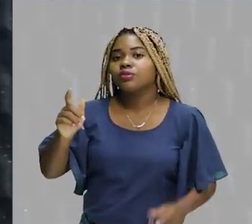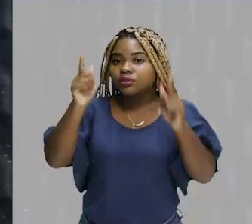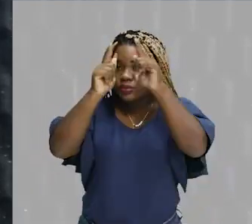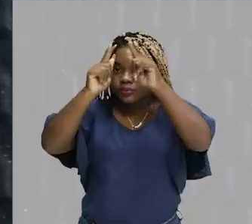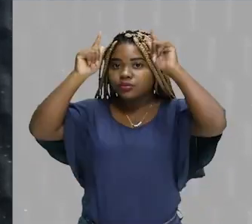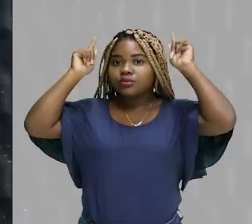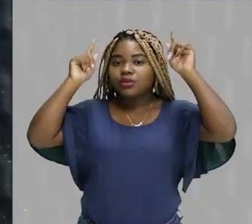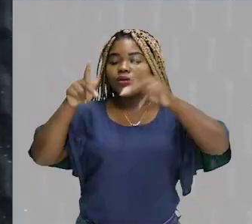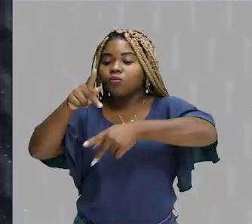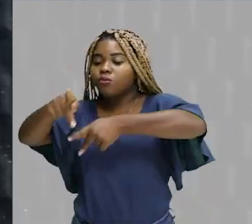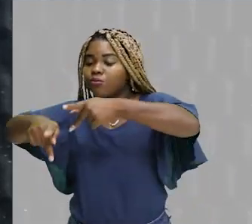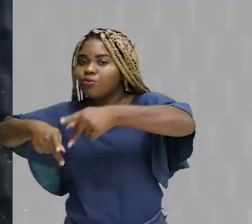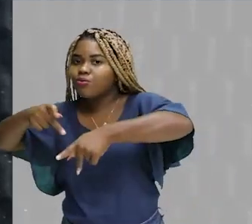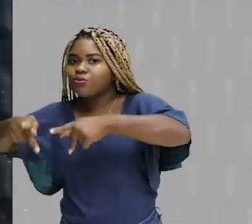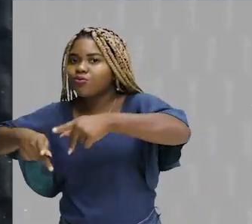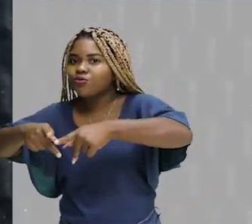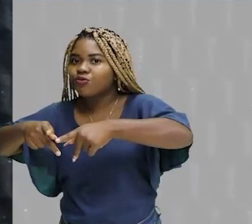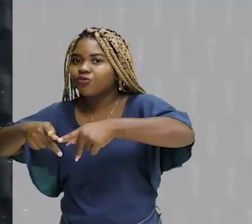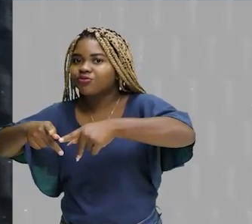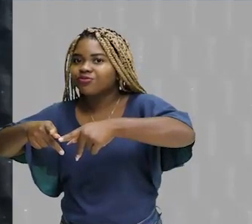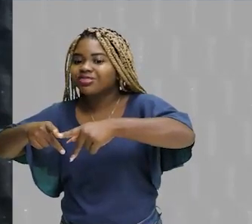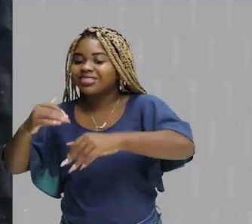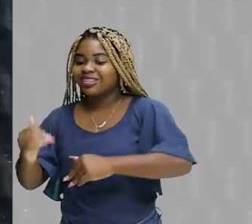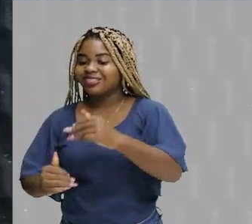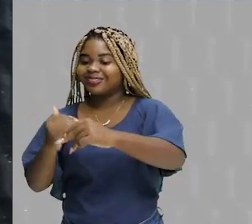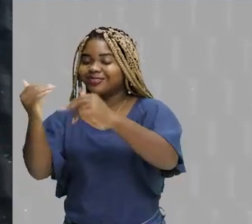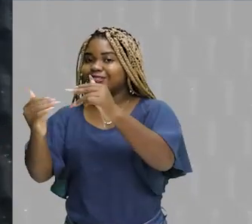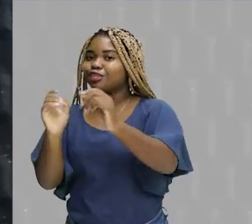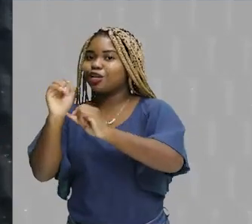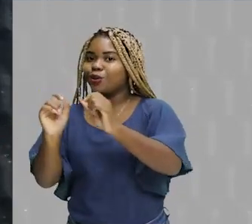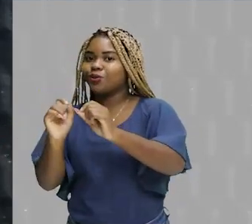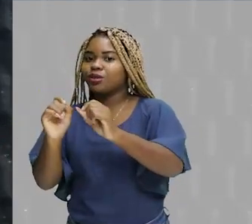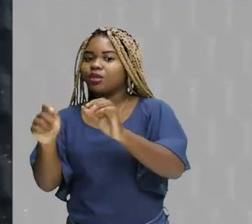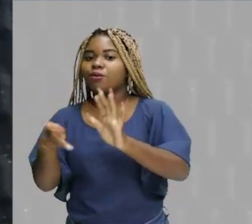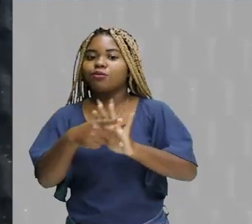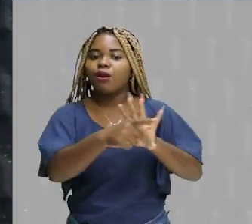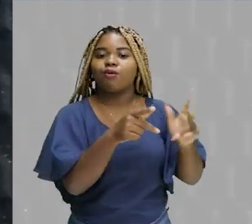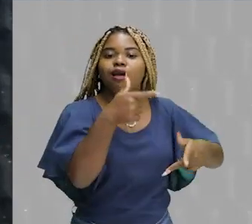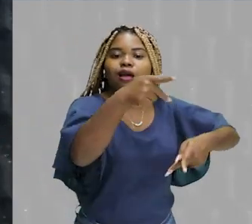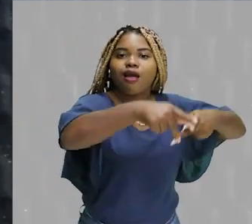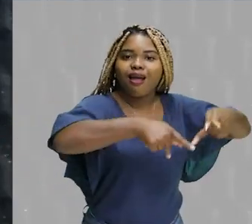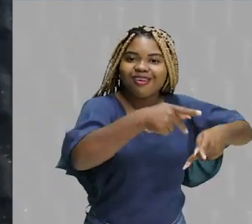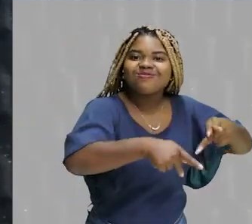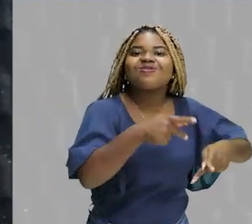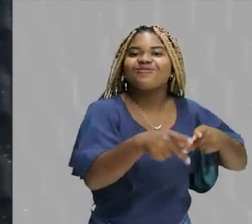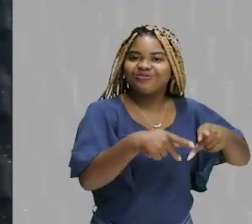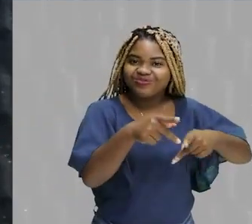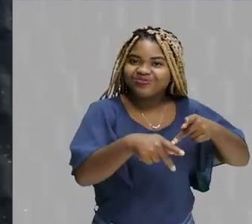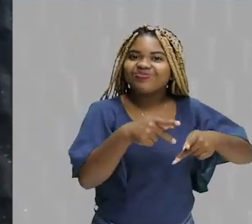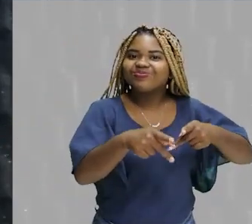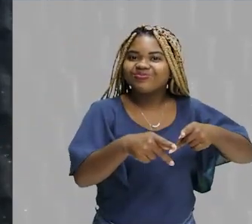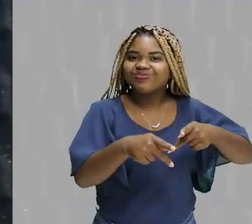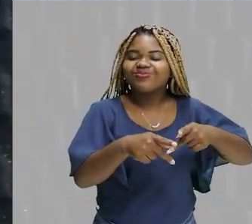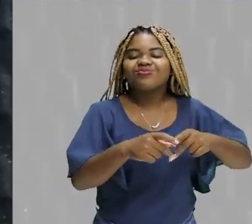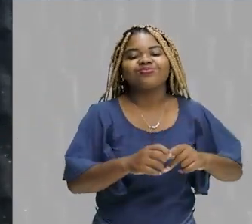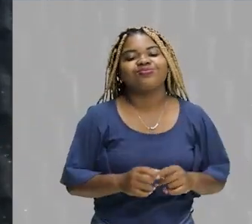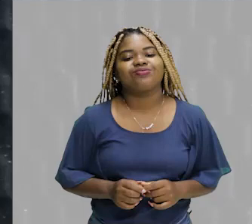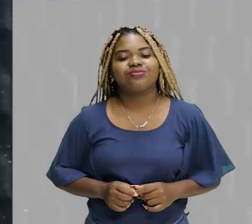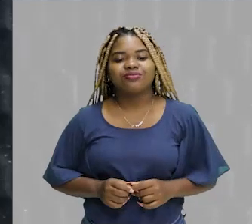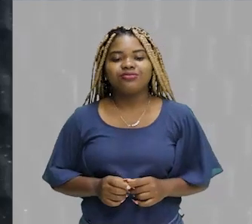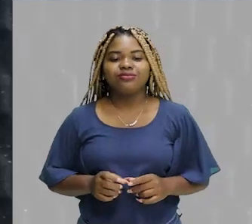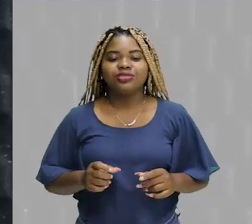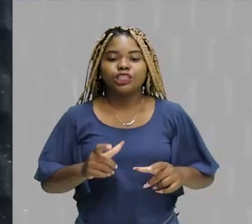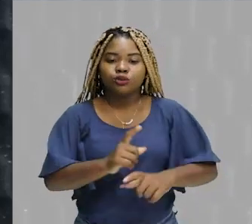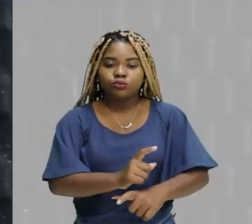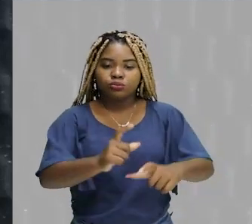significa povo. Crescimento demográfico é crescimento populacional, beleza? Então, olha só, tanto a